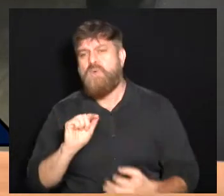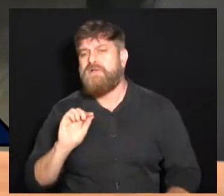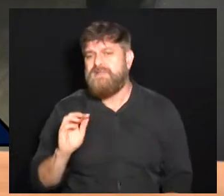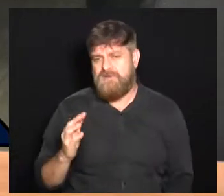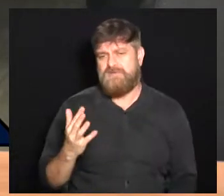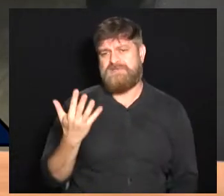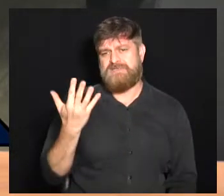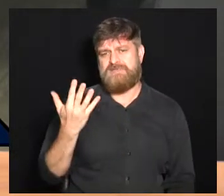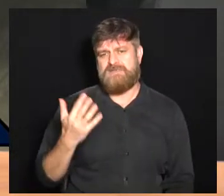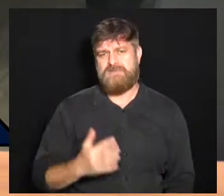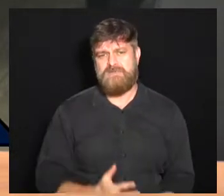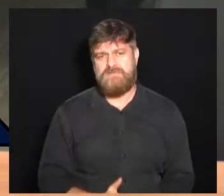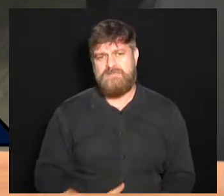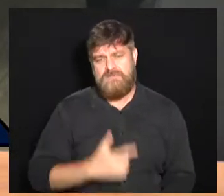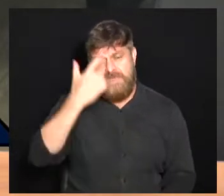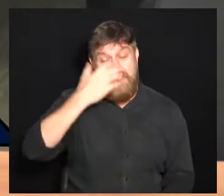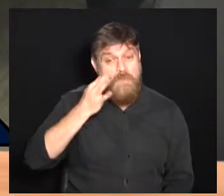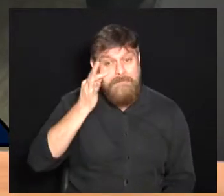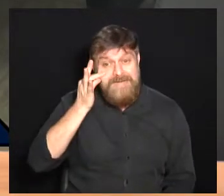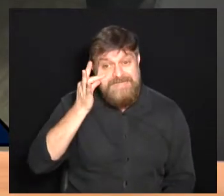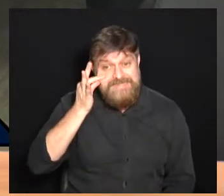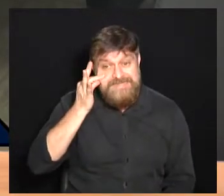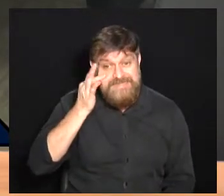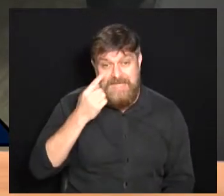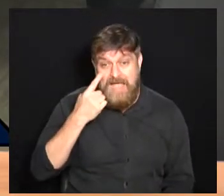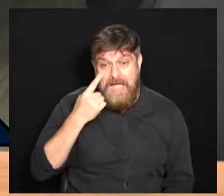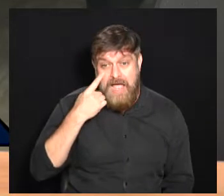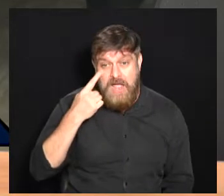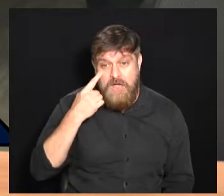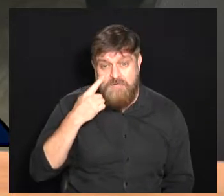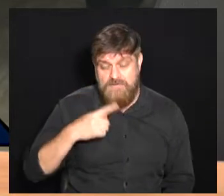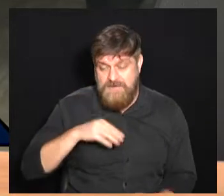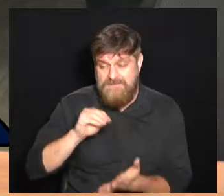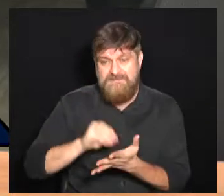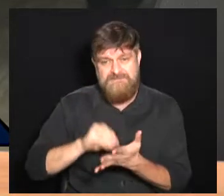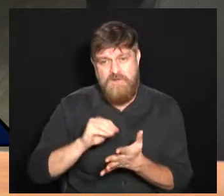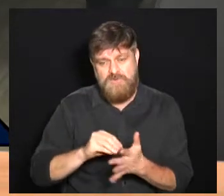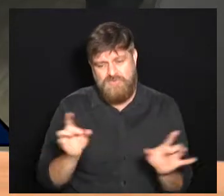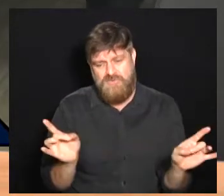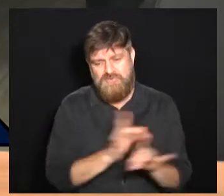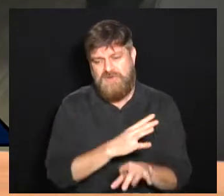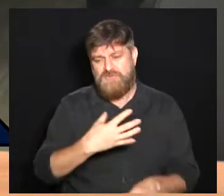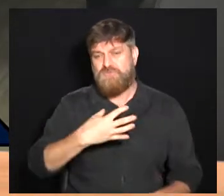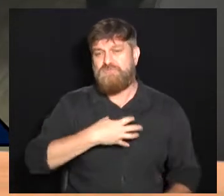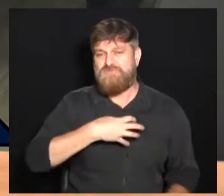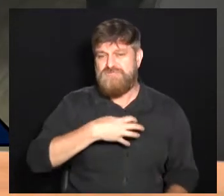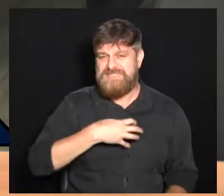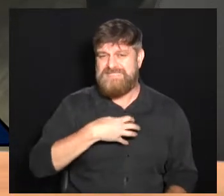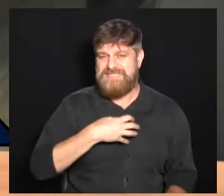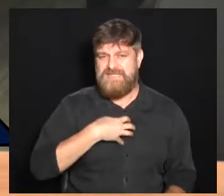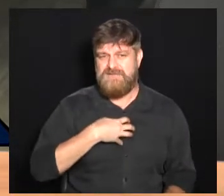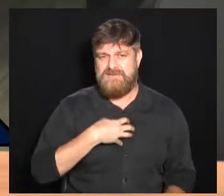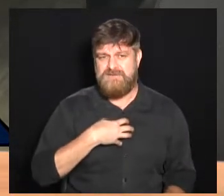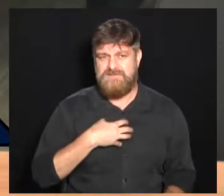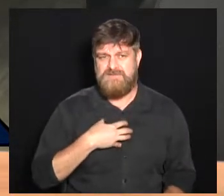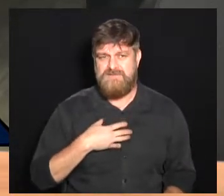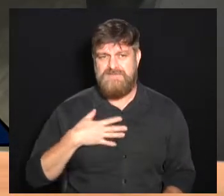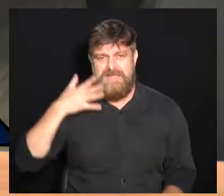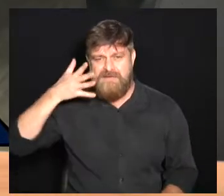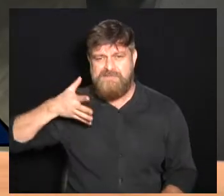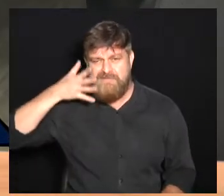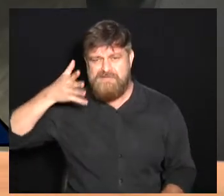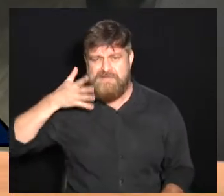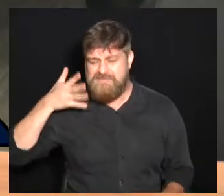acontecendo. Eu pude presenciar essa situação de despreparo com falas